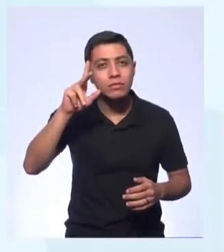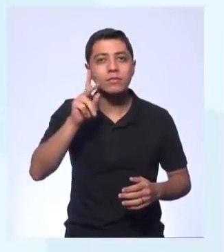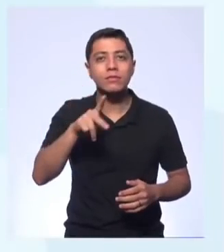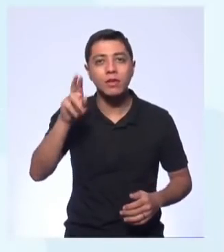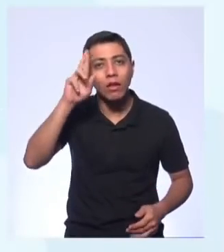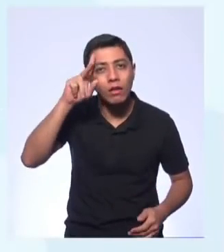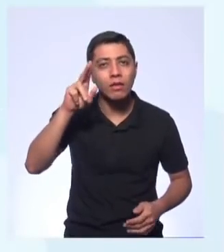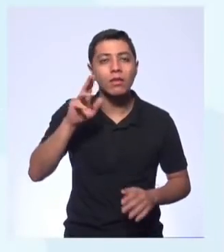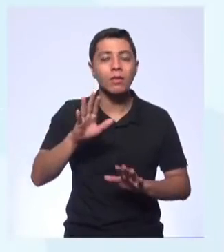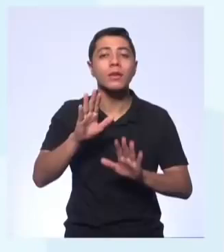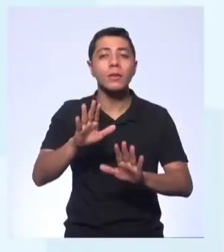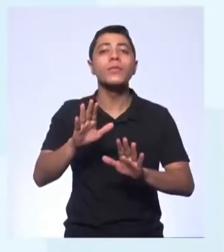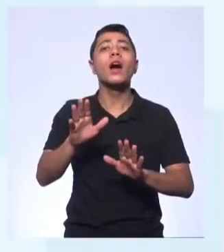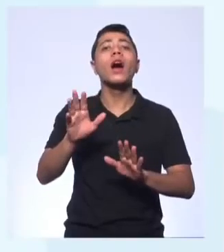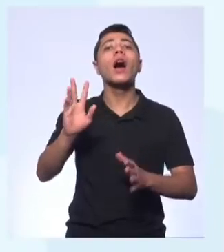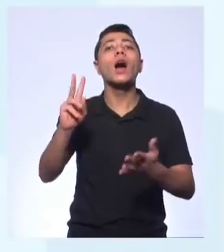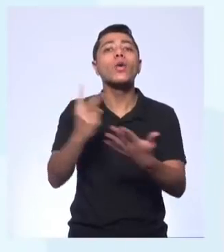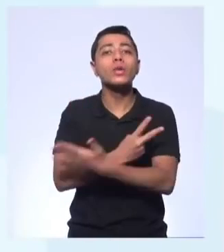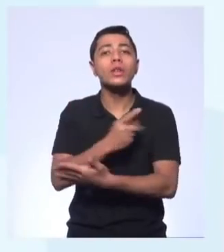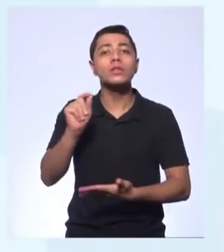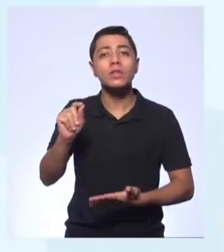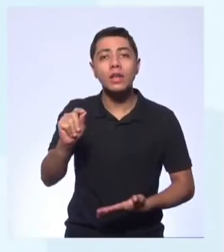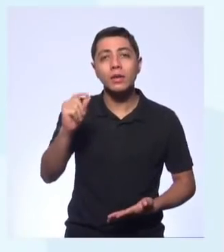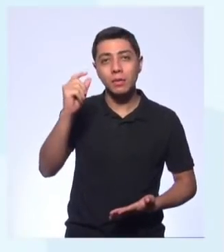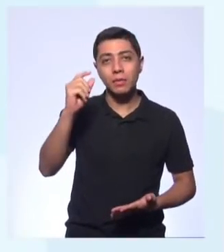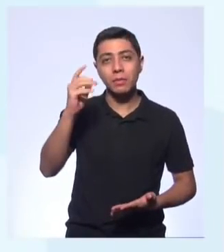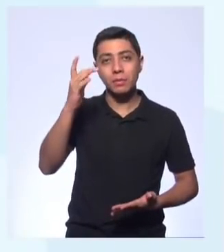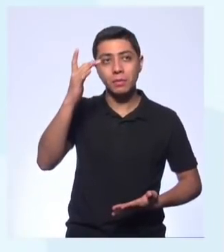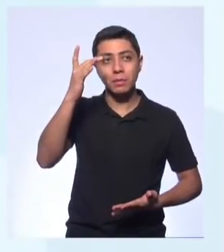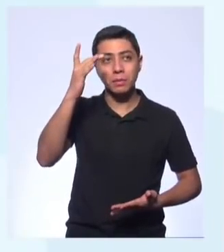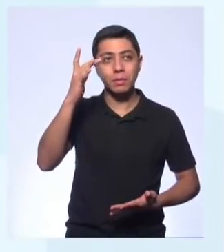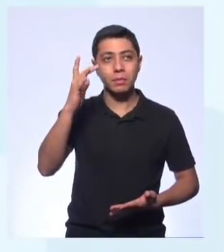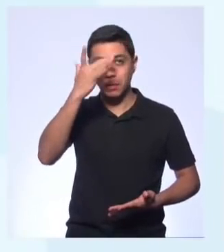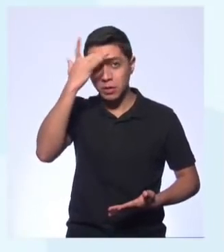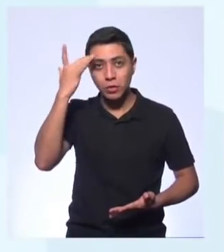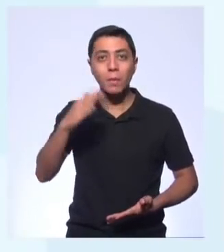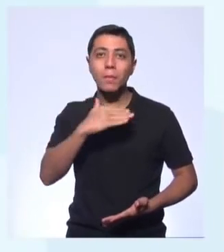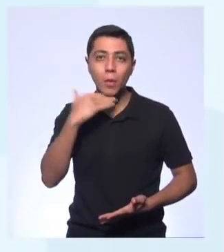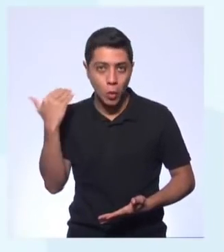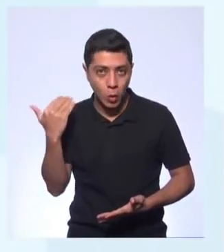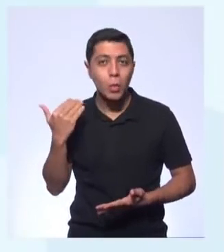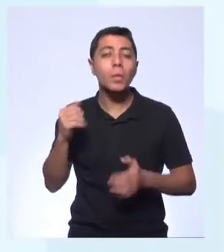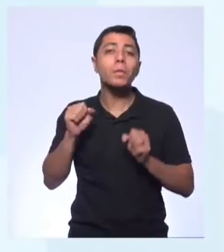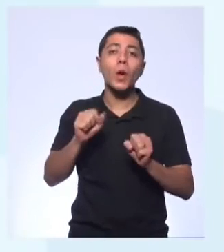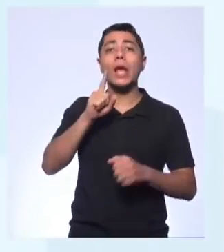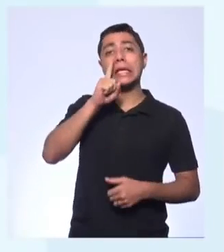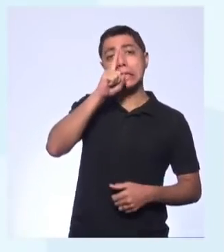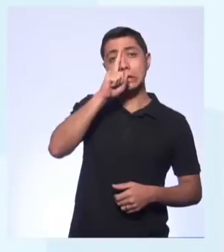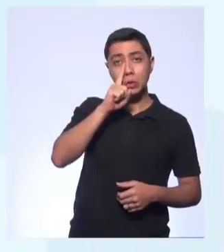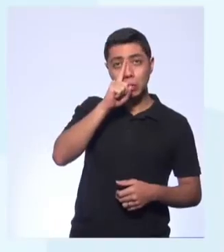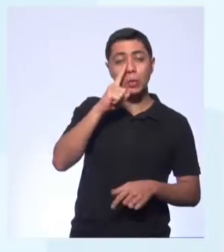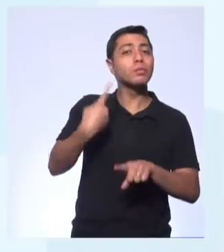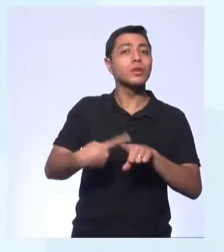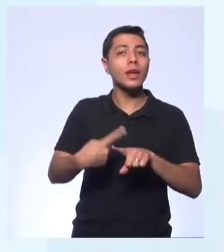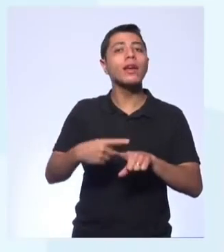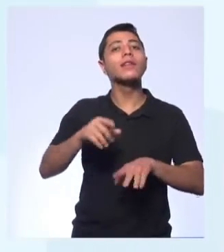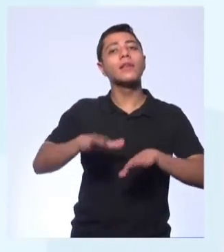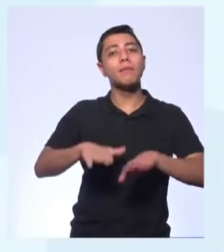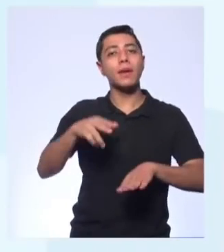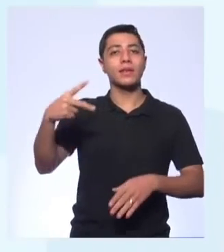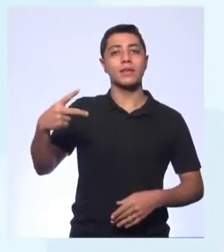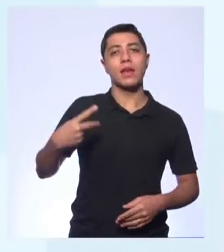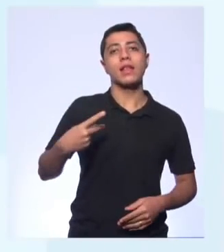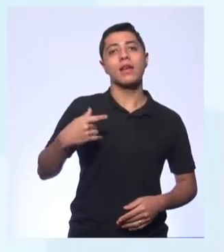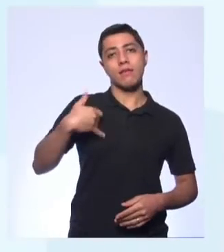que uma mesma causa de morte apresenta diferentes faixas etárias. A partir da estatística